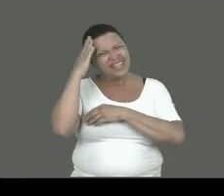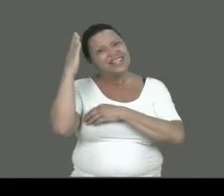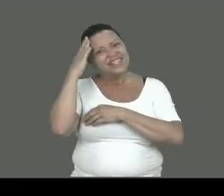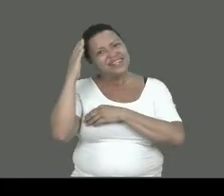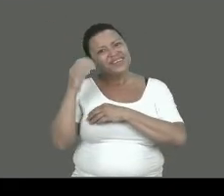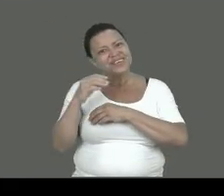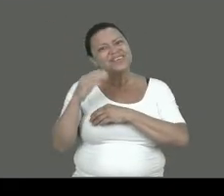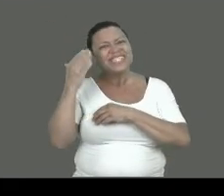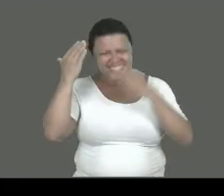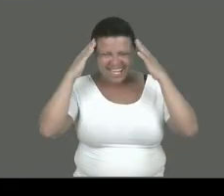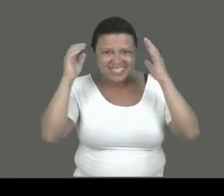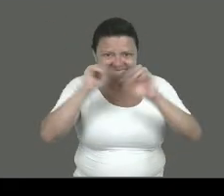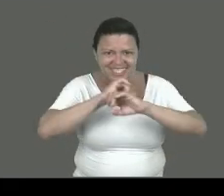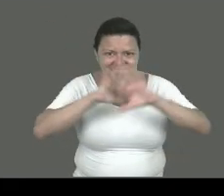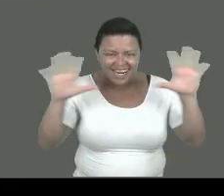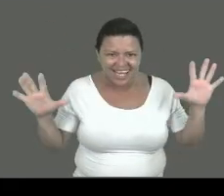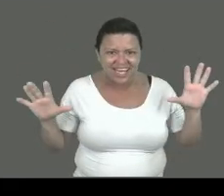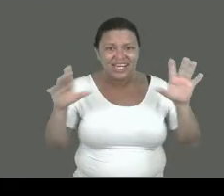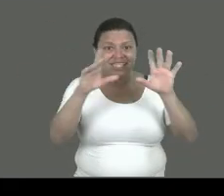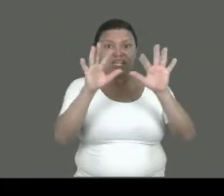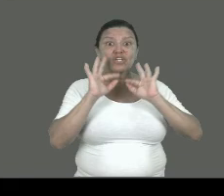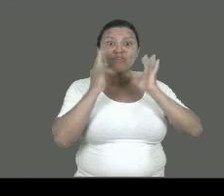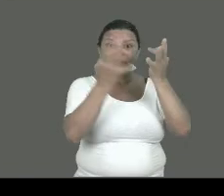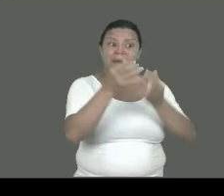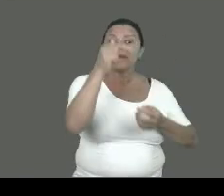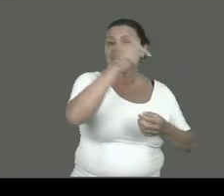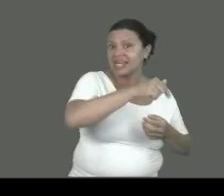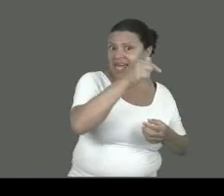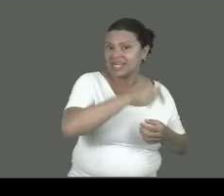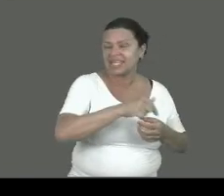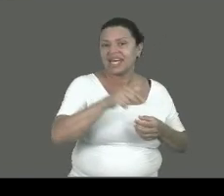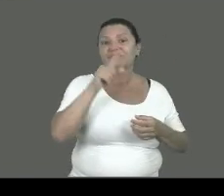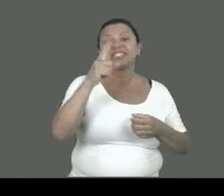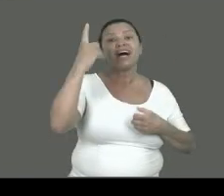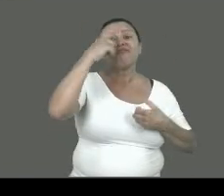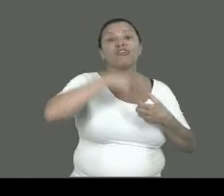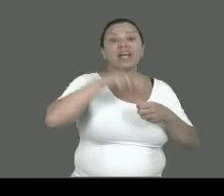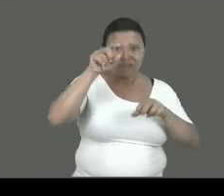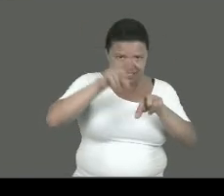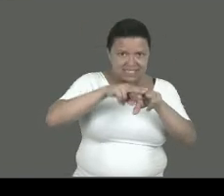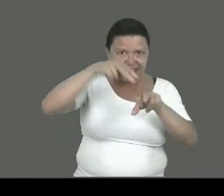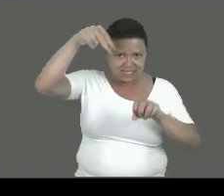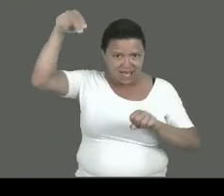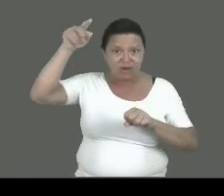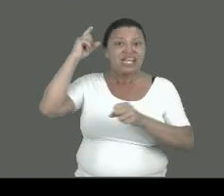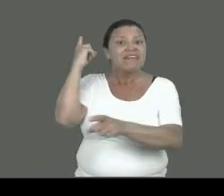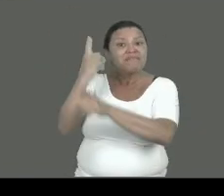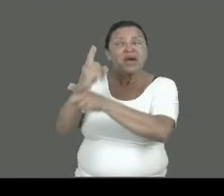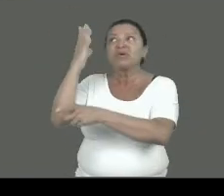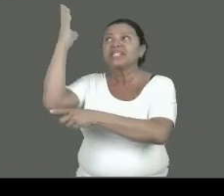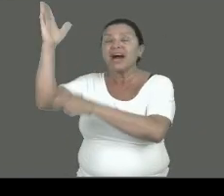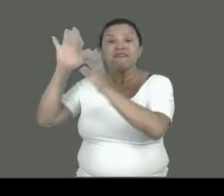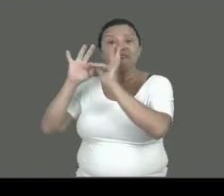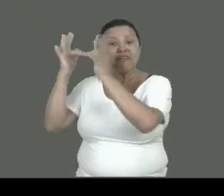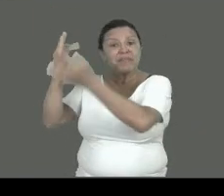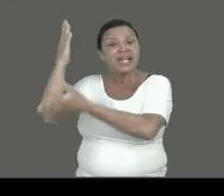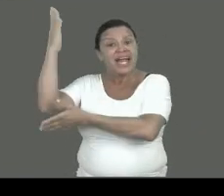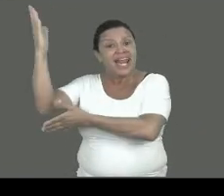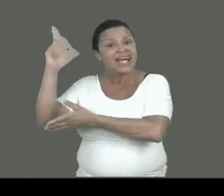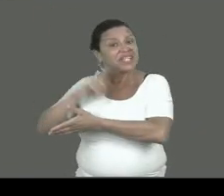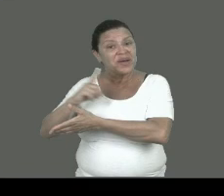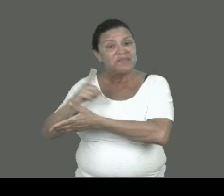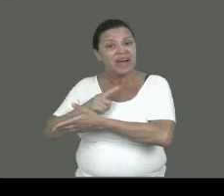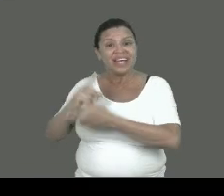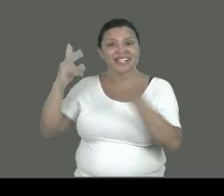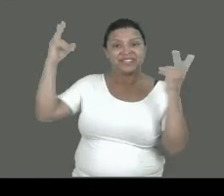agora da sua família encarnada, está voltando para a pátria espiritual e reencontrando tantos